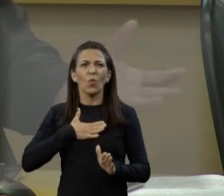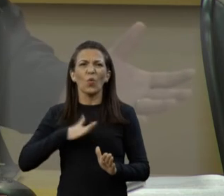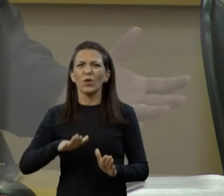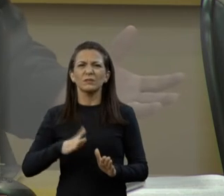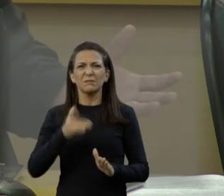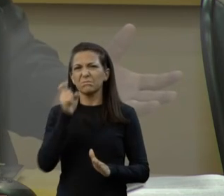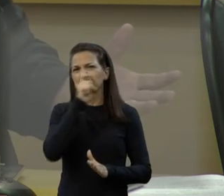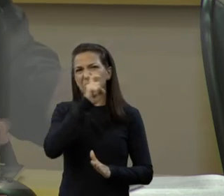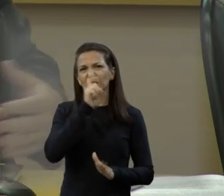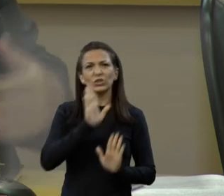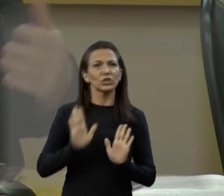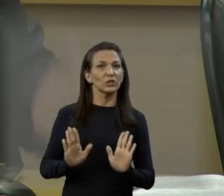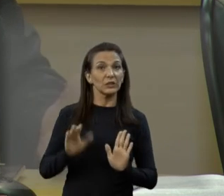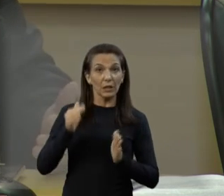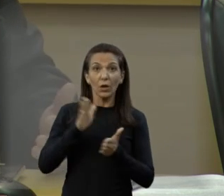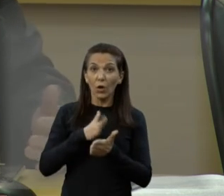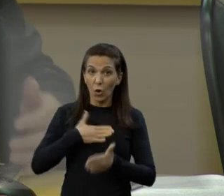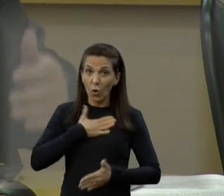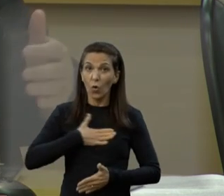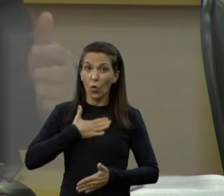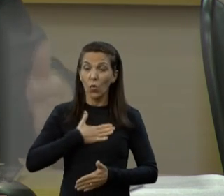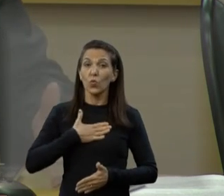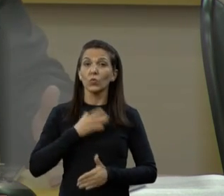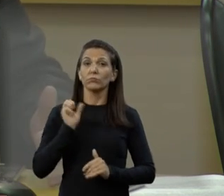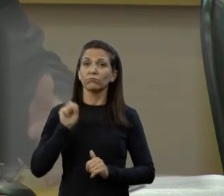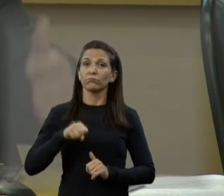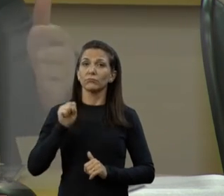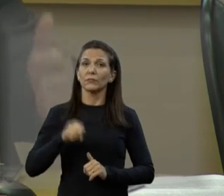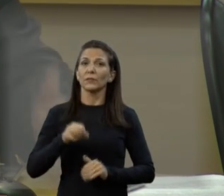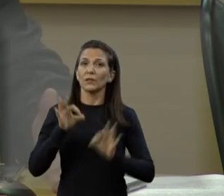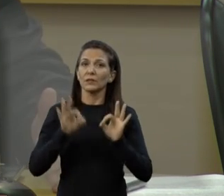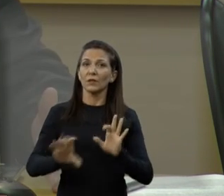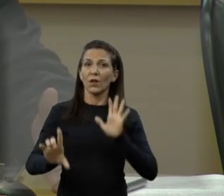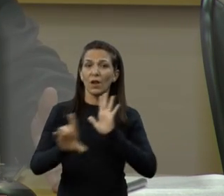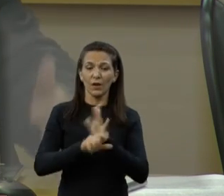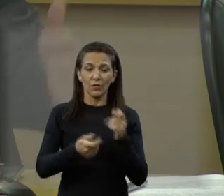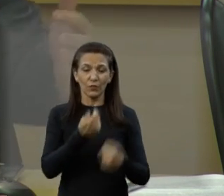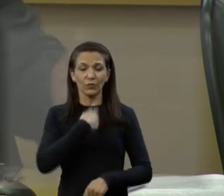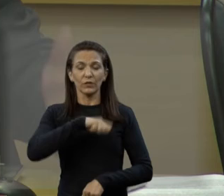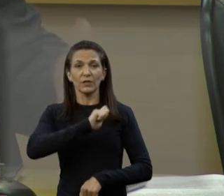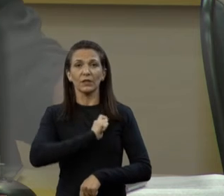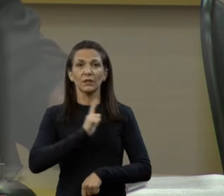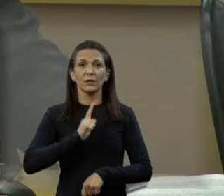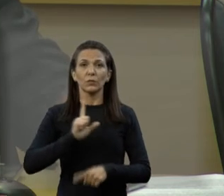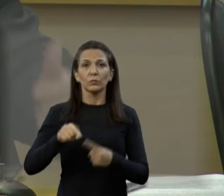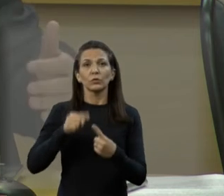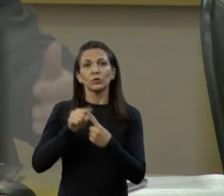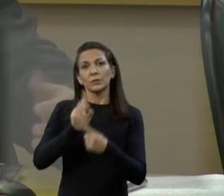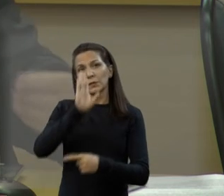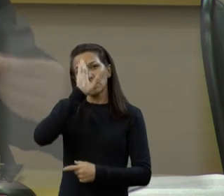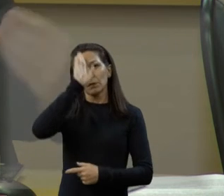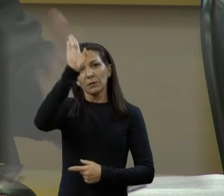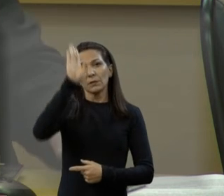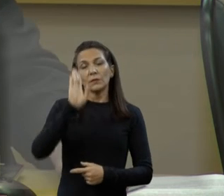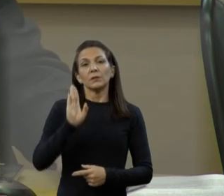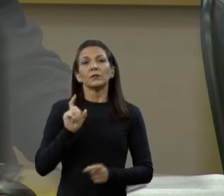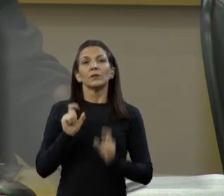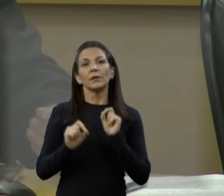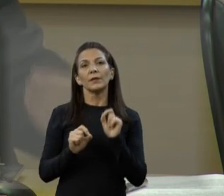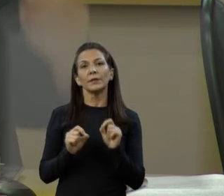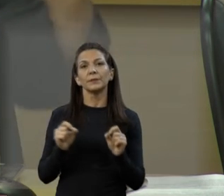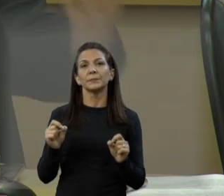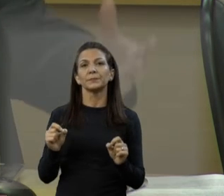não gosta de jogar e mentir então que seja uma coisa legalizado certinho pela lei que a gente possa fiscalizar e o intuito maior que possa a gente